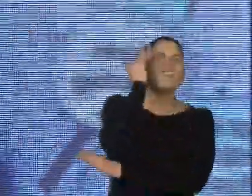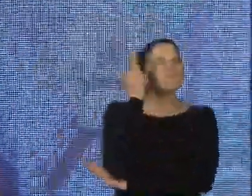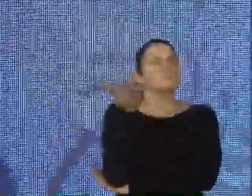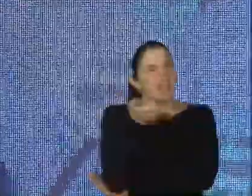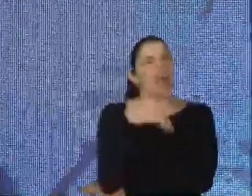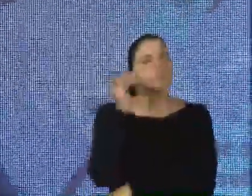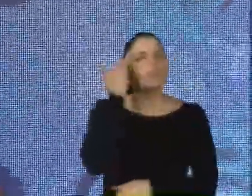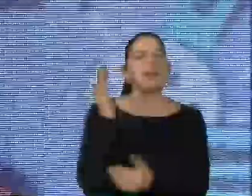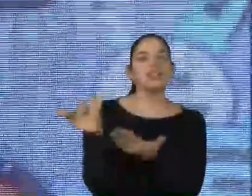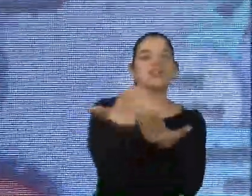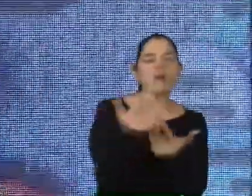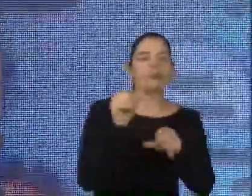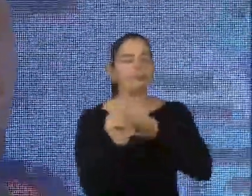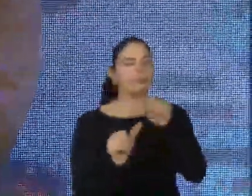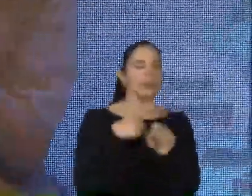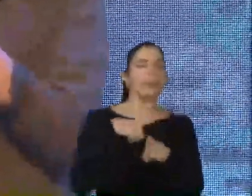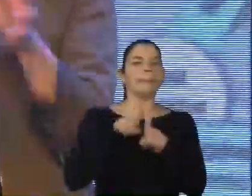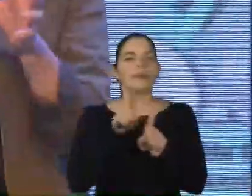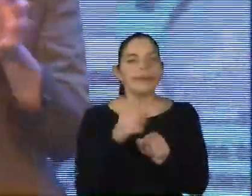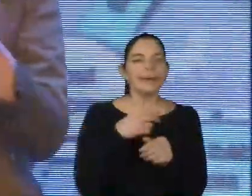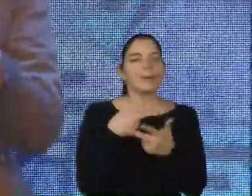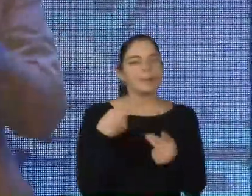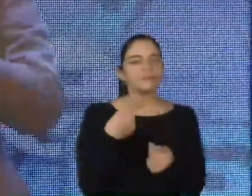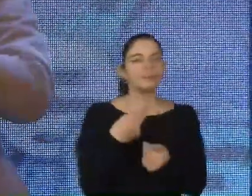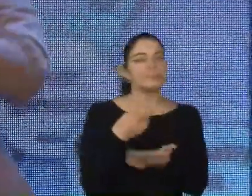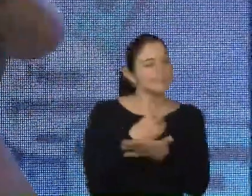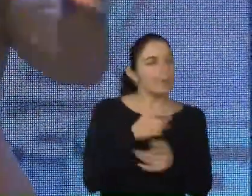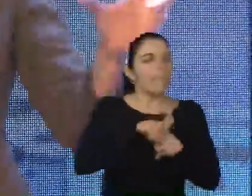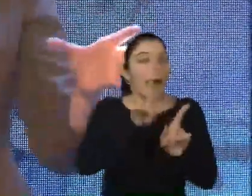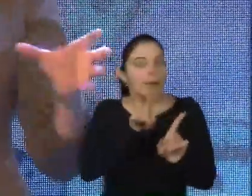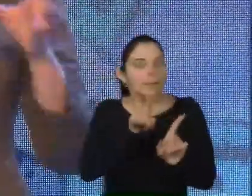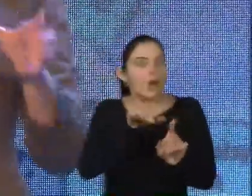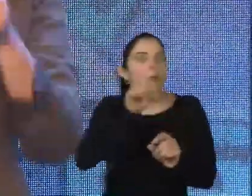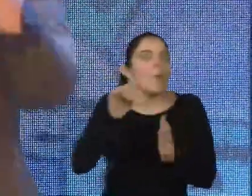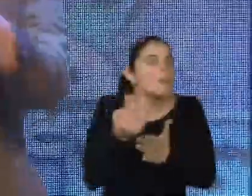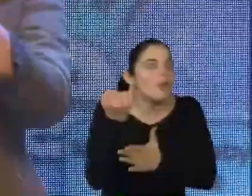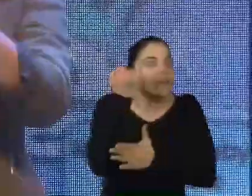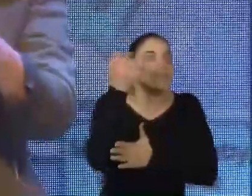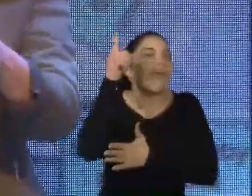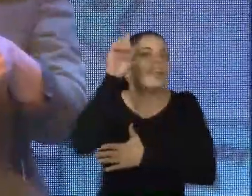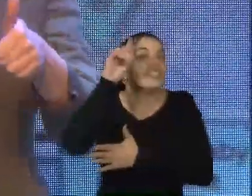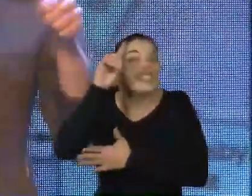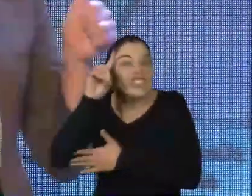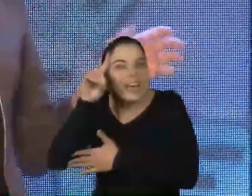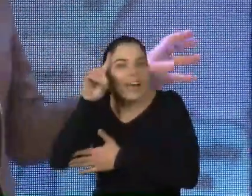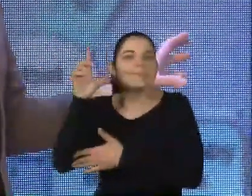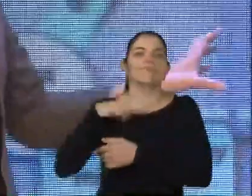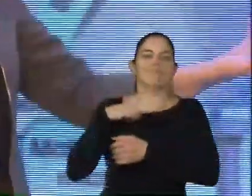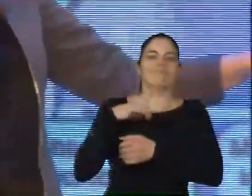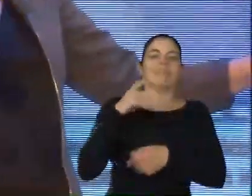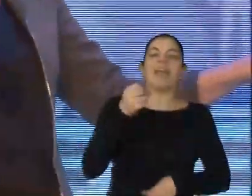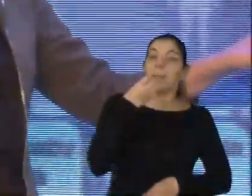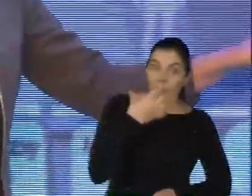umas escapadas assim, mas isso faz parte. O importante é a rotina. A rotina tem boa alimentação? E aí